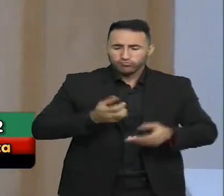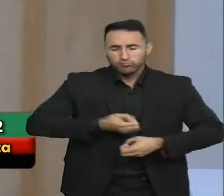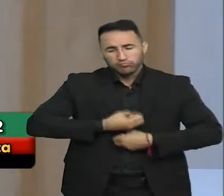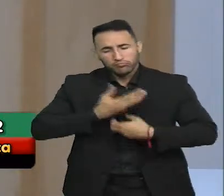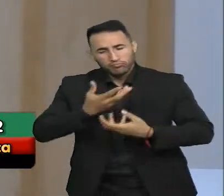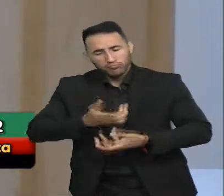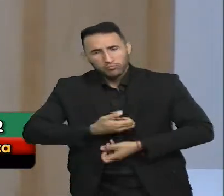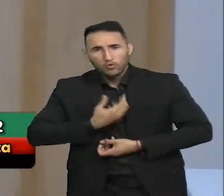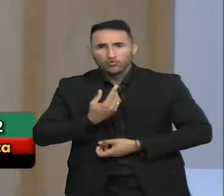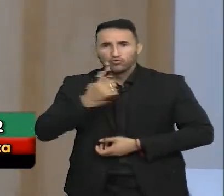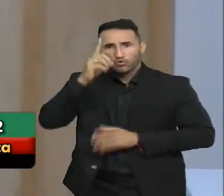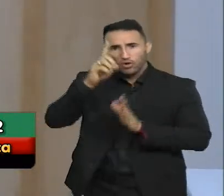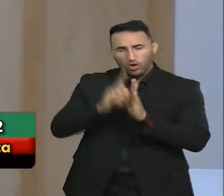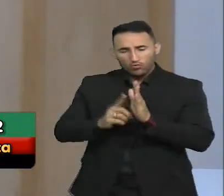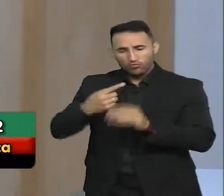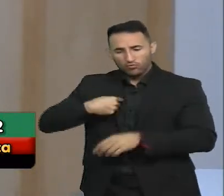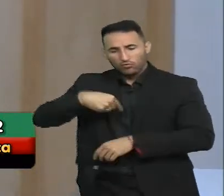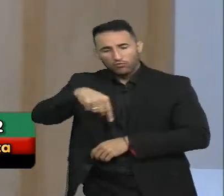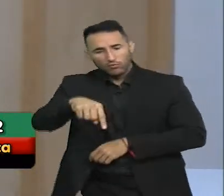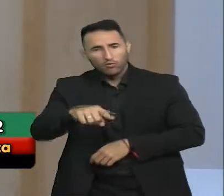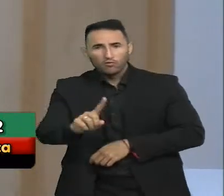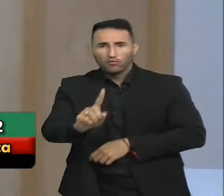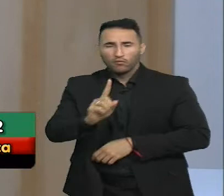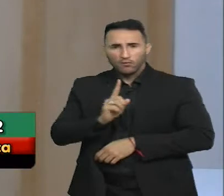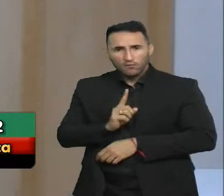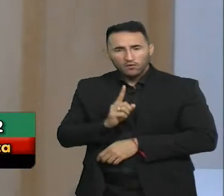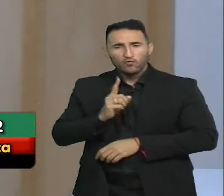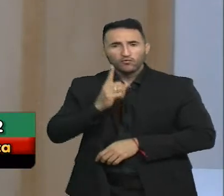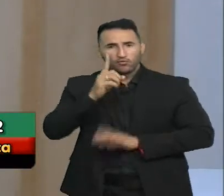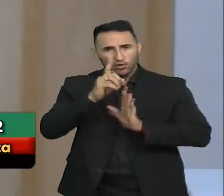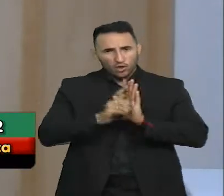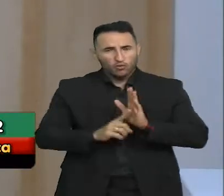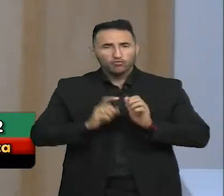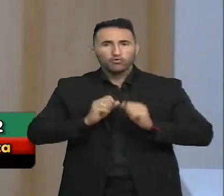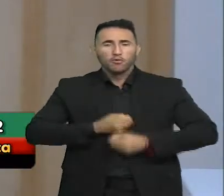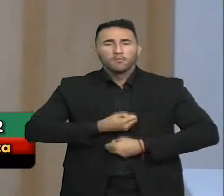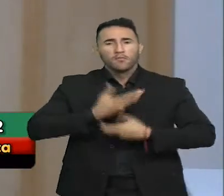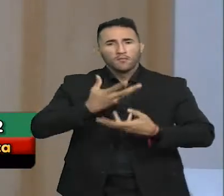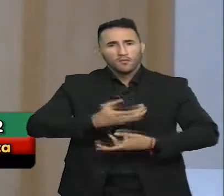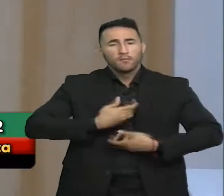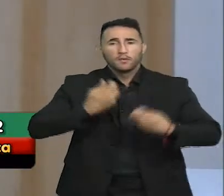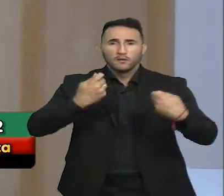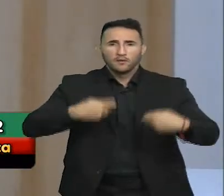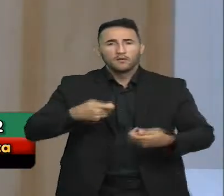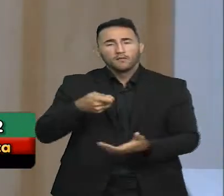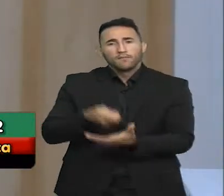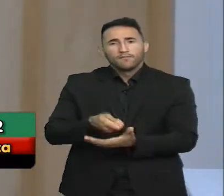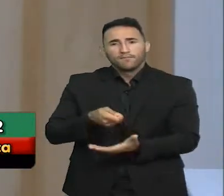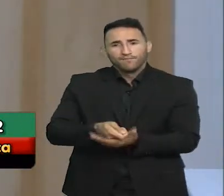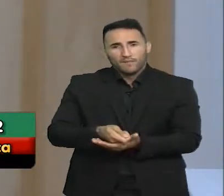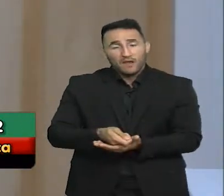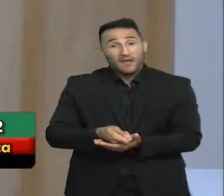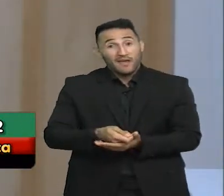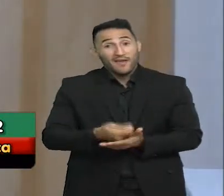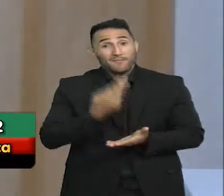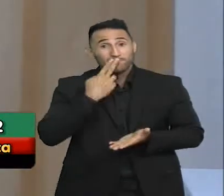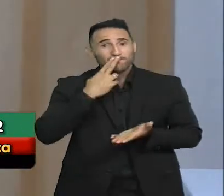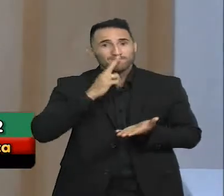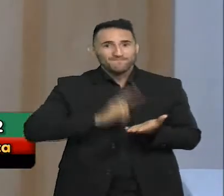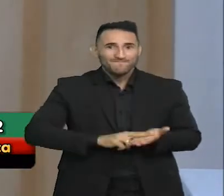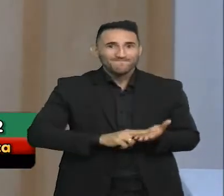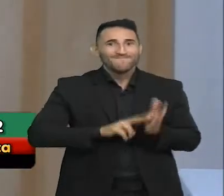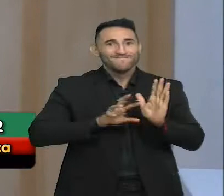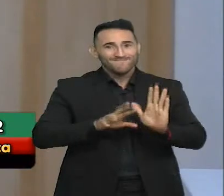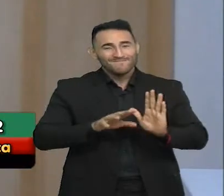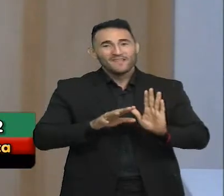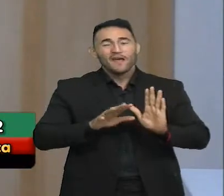vir, de organizar-se e de manifestar-se, tem que ser garantidos. É essa a carta, gente. Peço uma